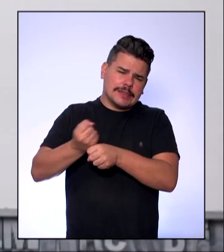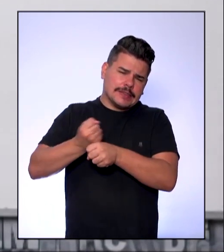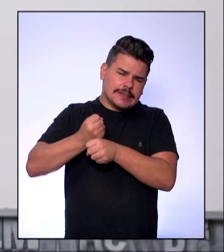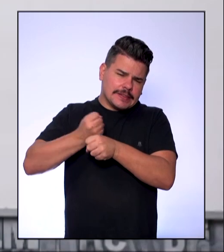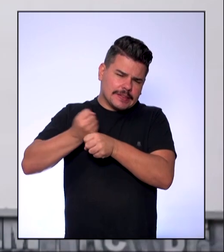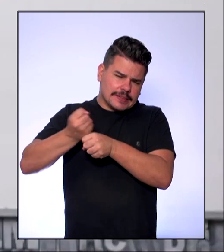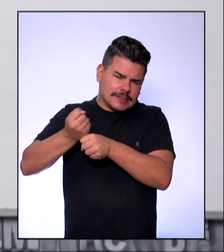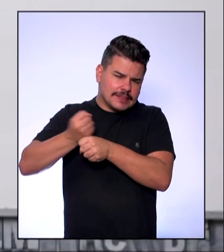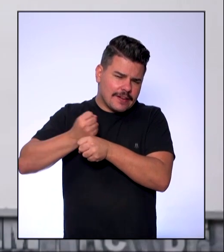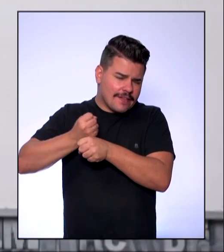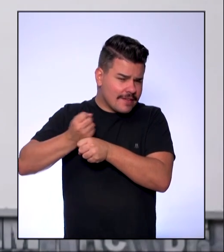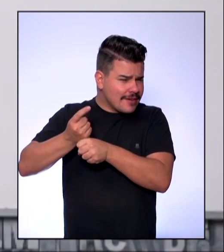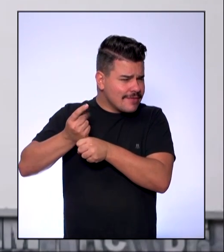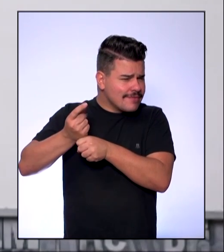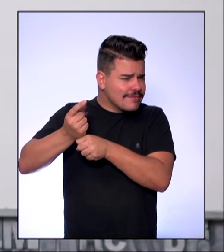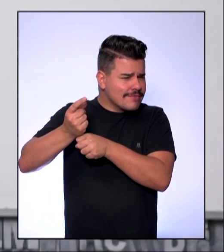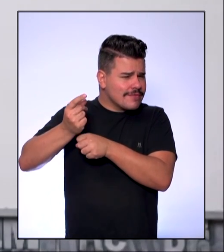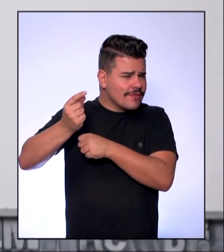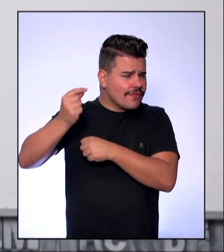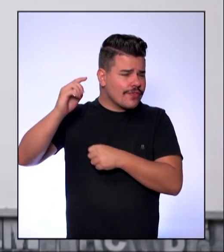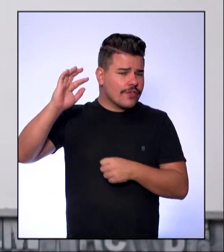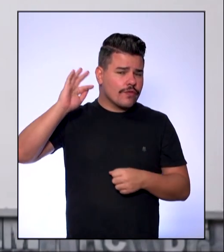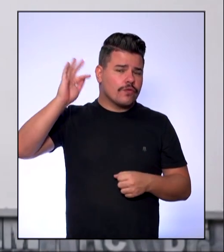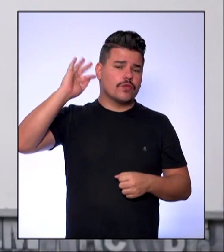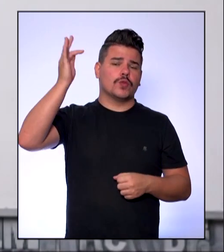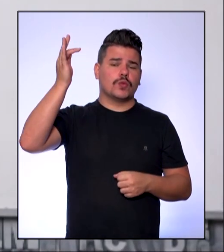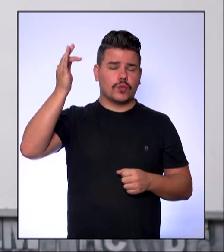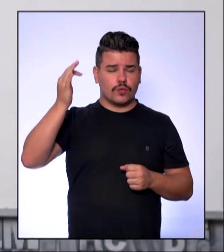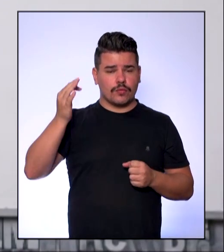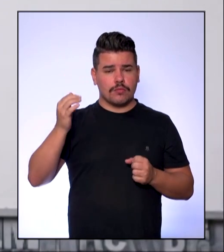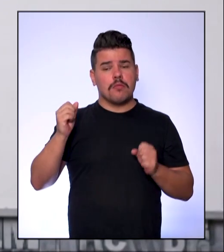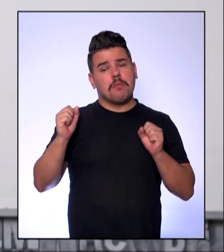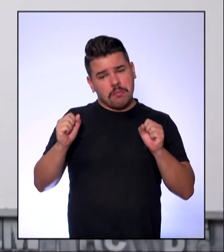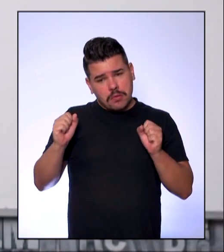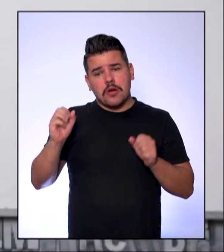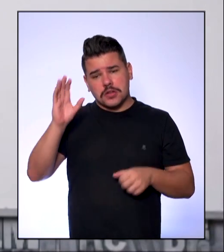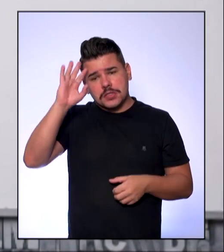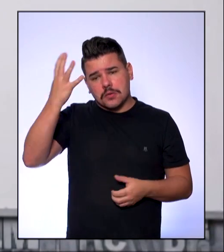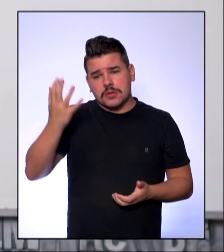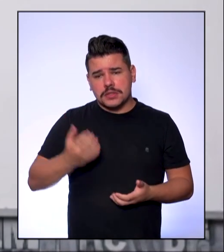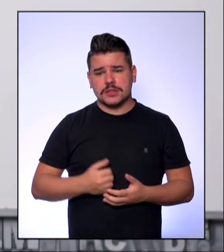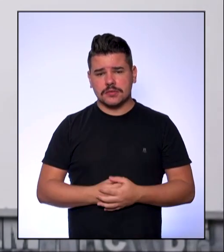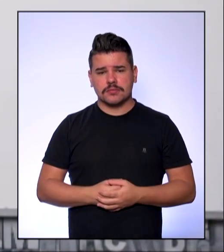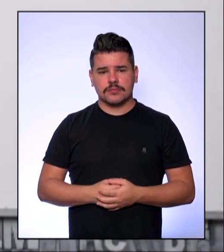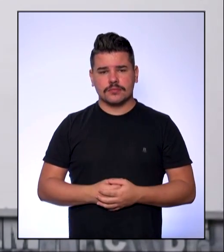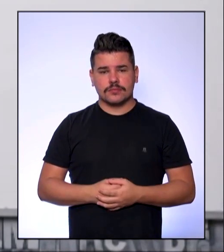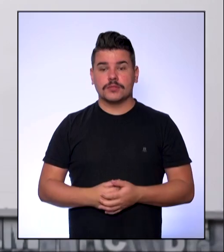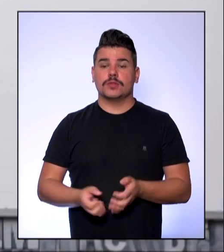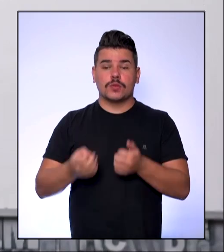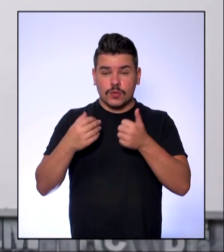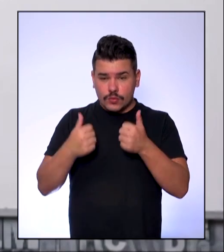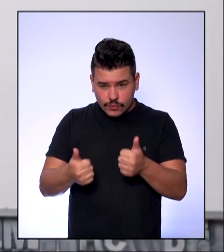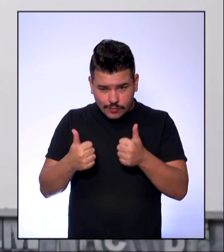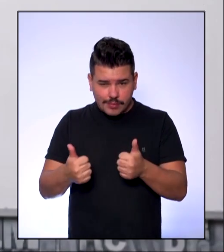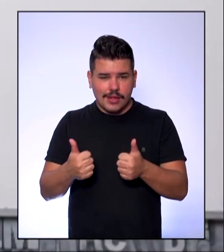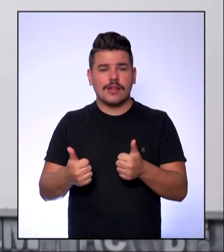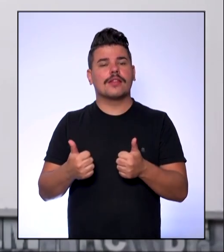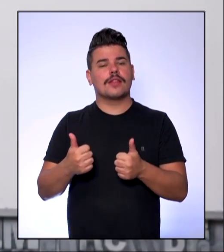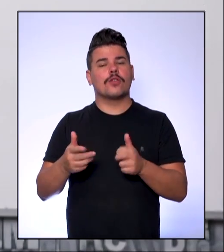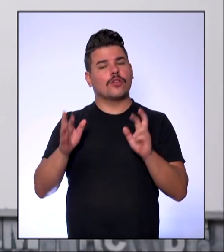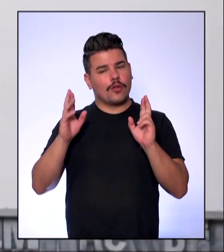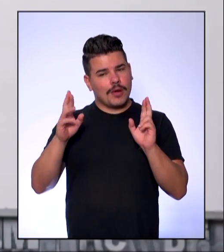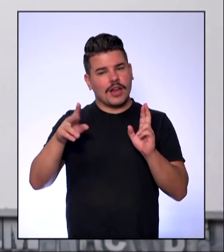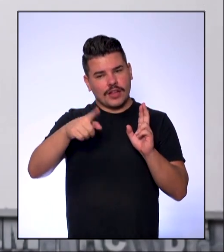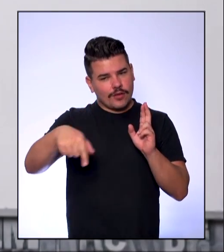muitos mil ou milhões de anos venha a acontecer. Beleza? Galera, então eu espero ter contribuído